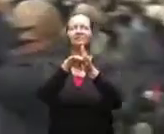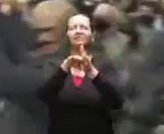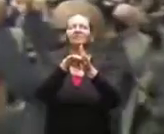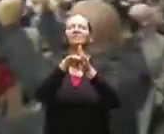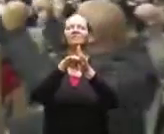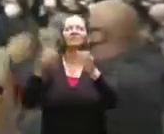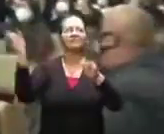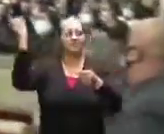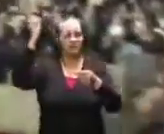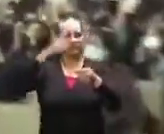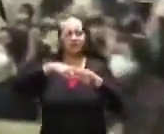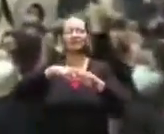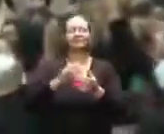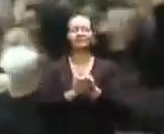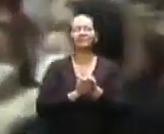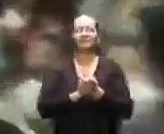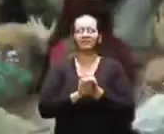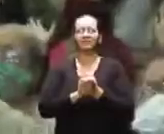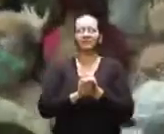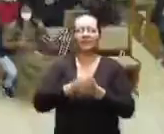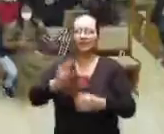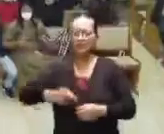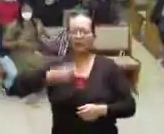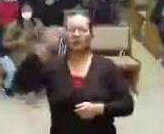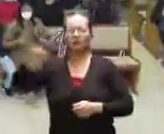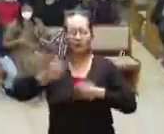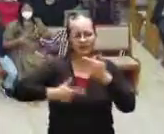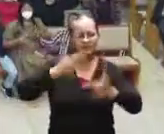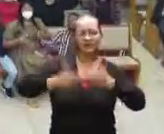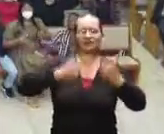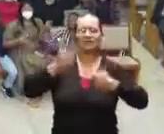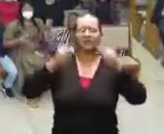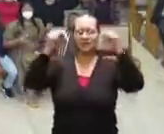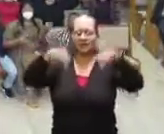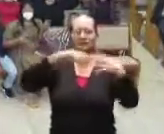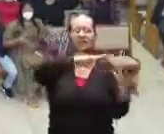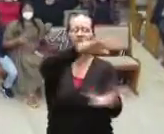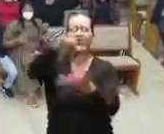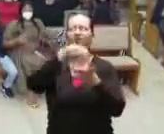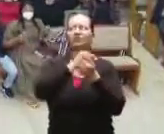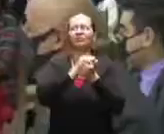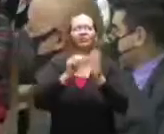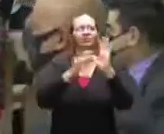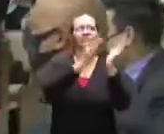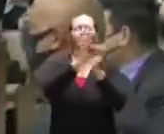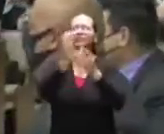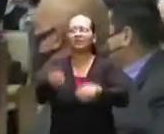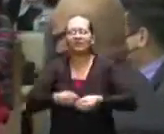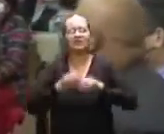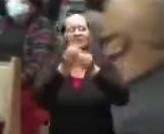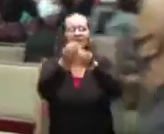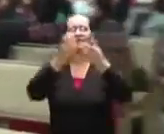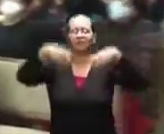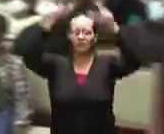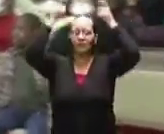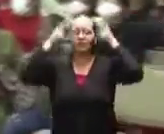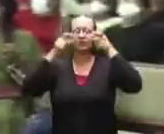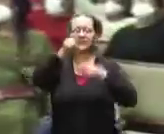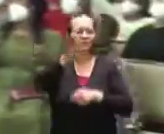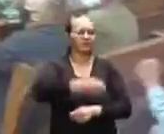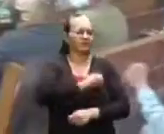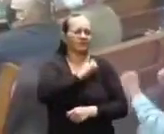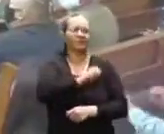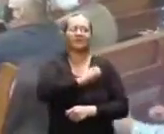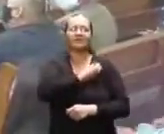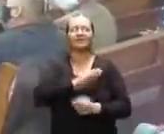coroa vai. Depois da batalha aqui na terra, Ele vai te entregar. Ah, Ele vai